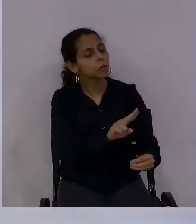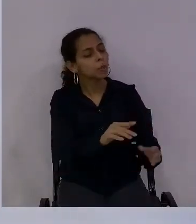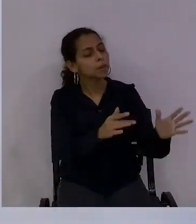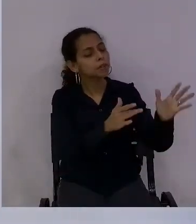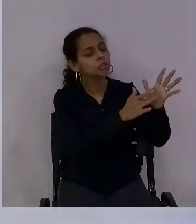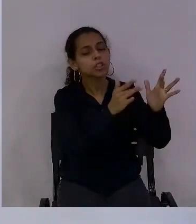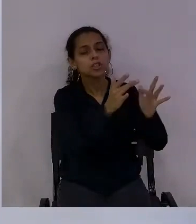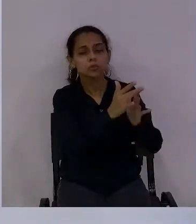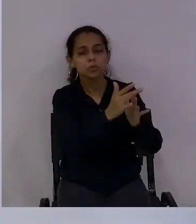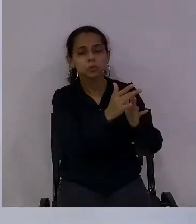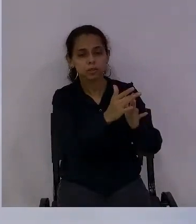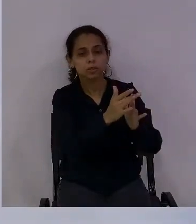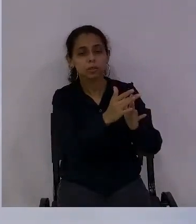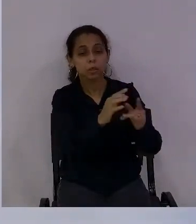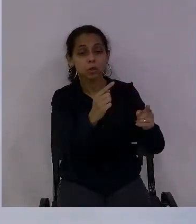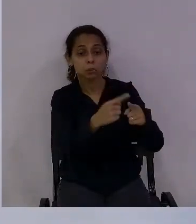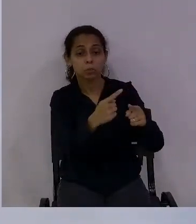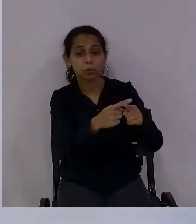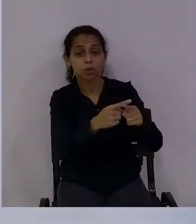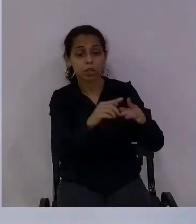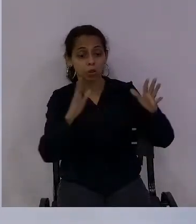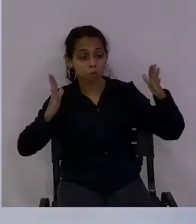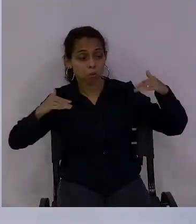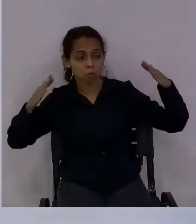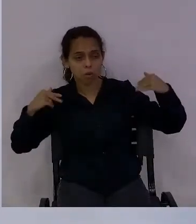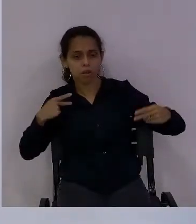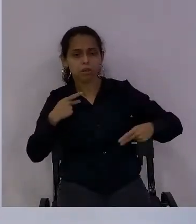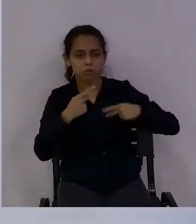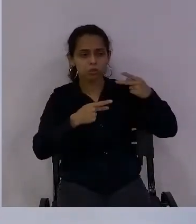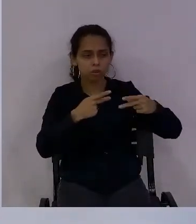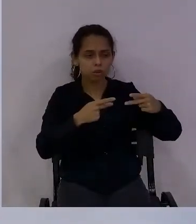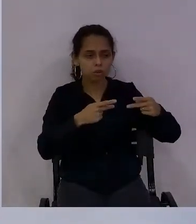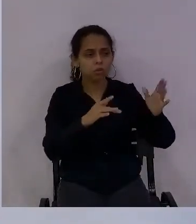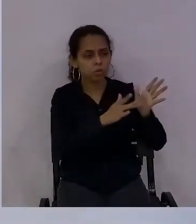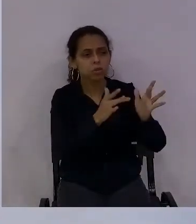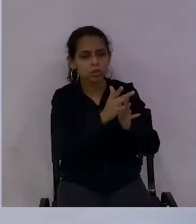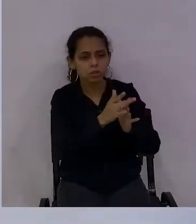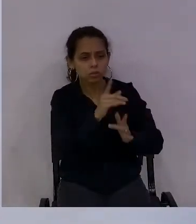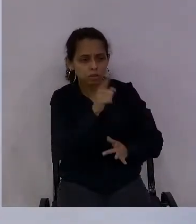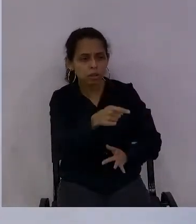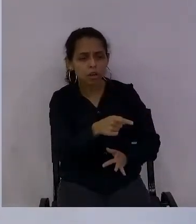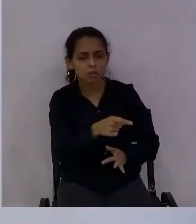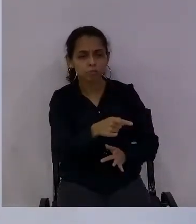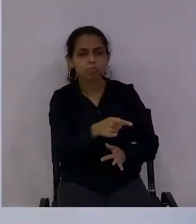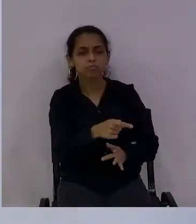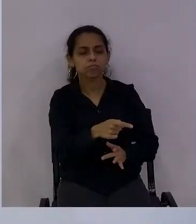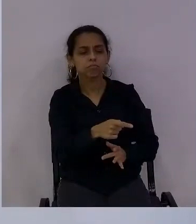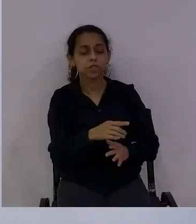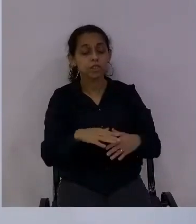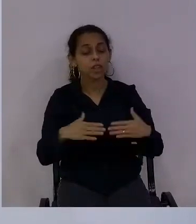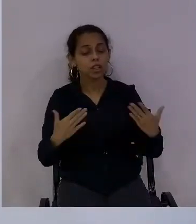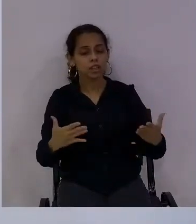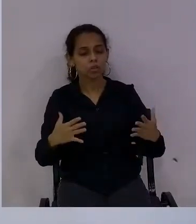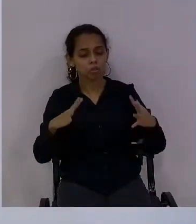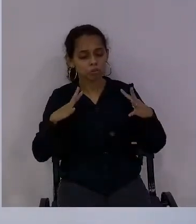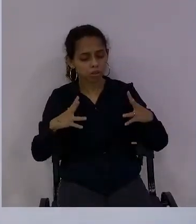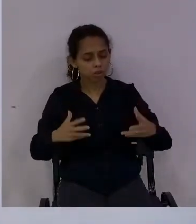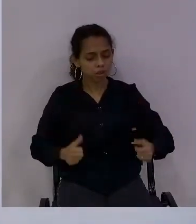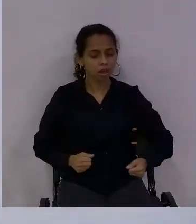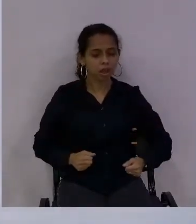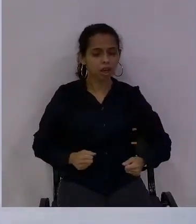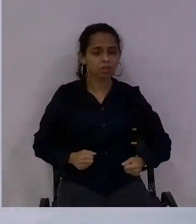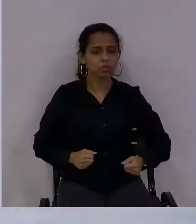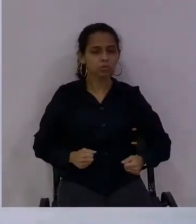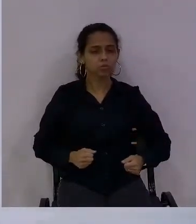lhe chamara o anjo antes de ser concebido. Passados os dias da purificação deles, segundo a lei